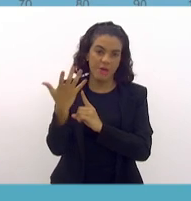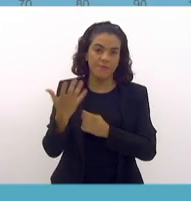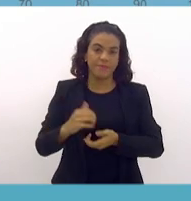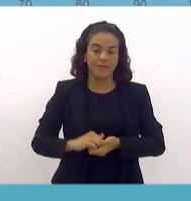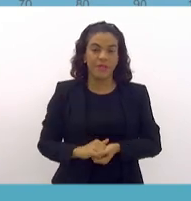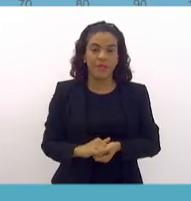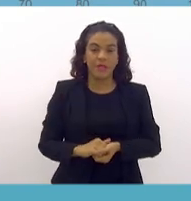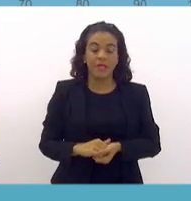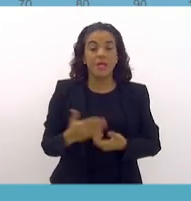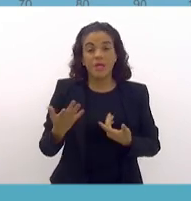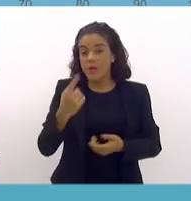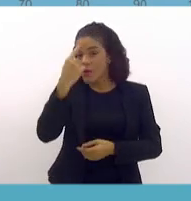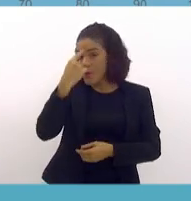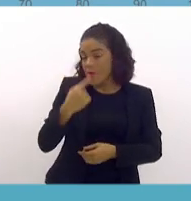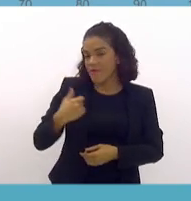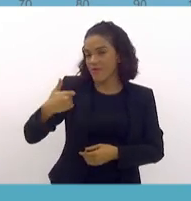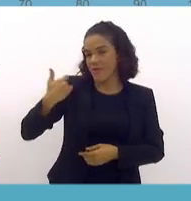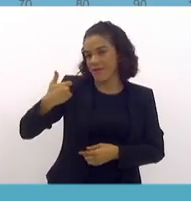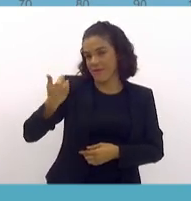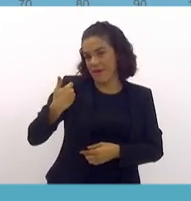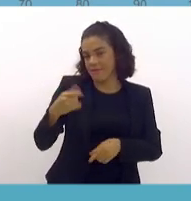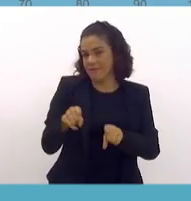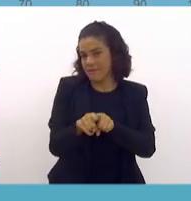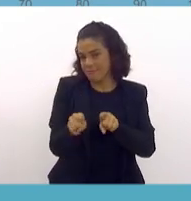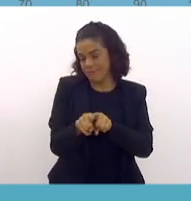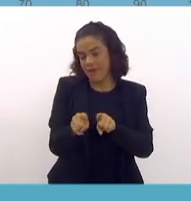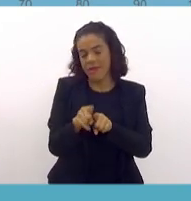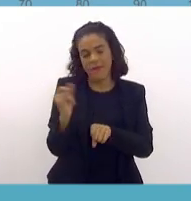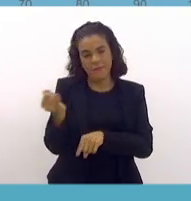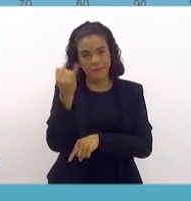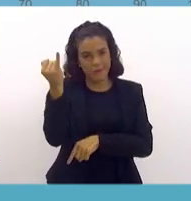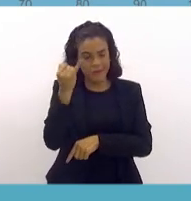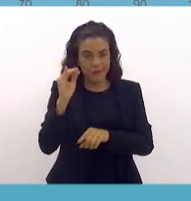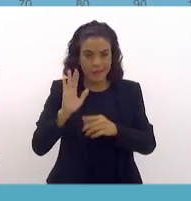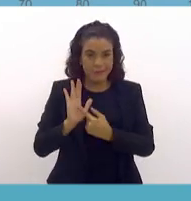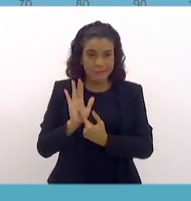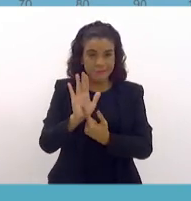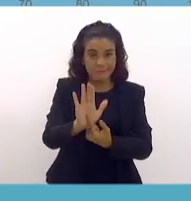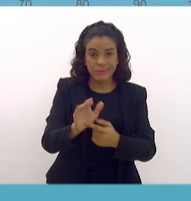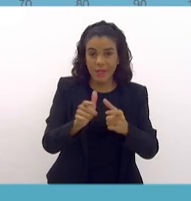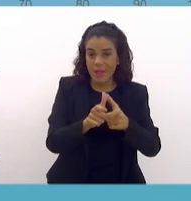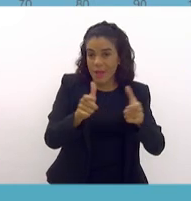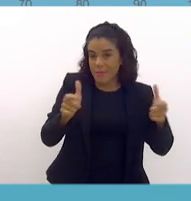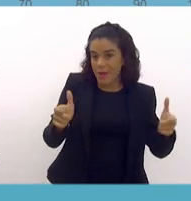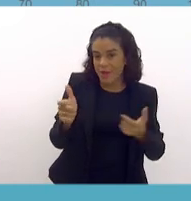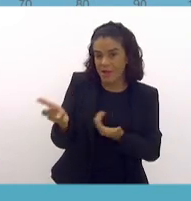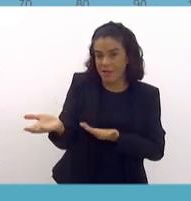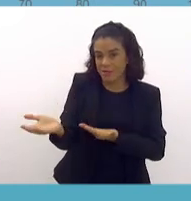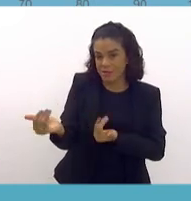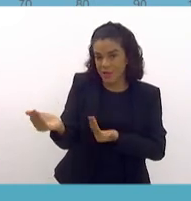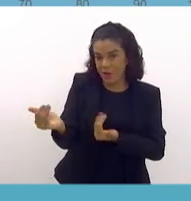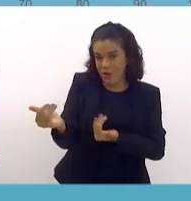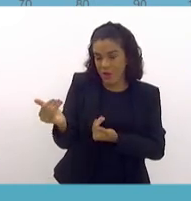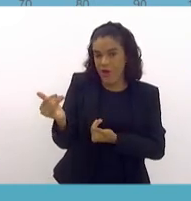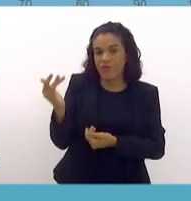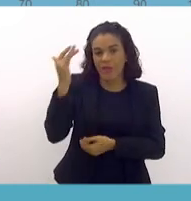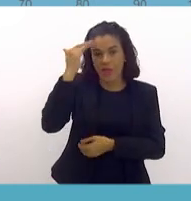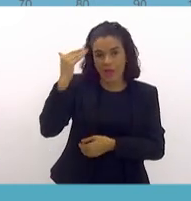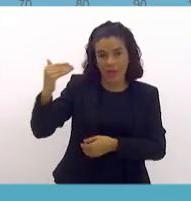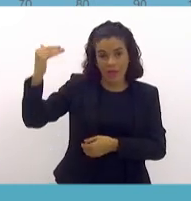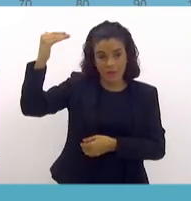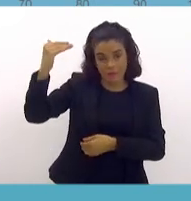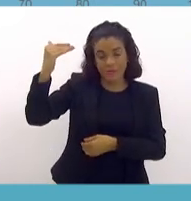natureza. E o perfil etário, que também é importante destacar, a gente tem uma maioria aí de jovens e de